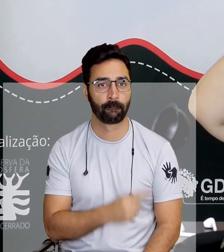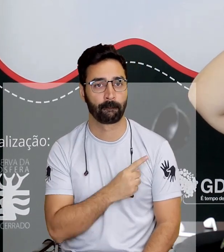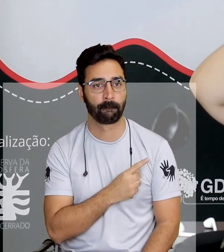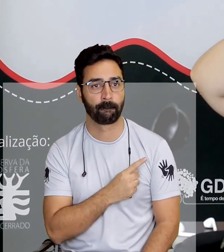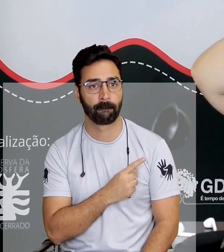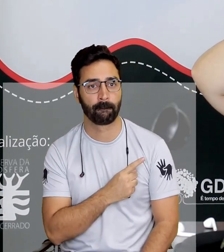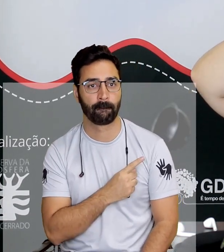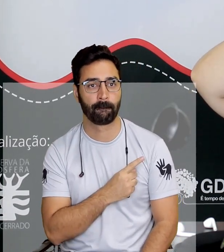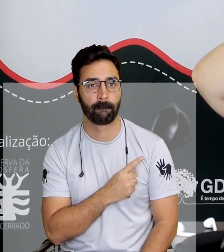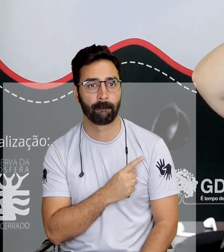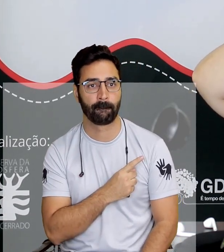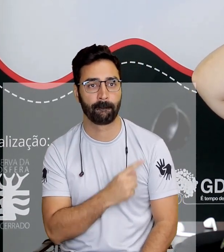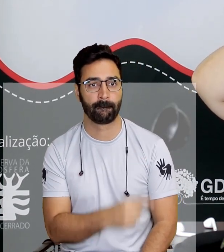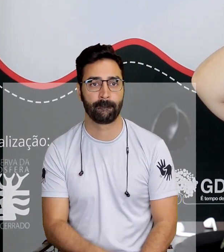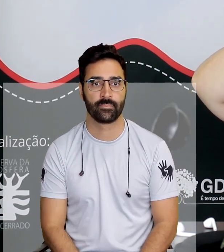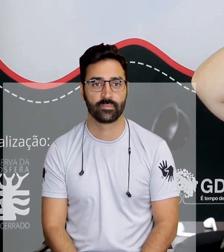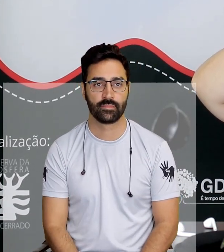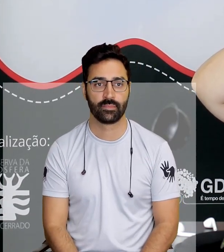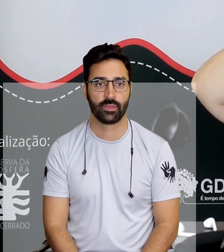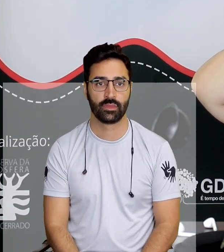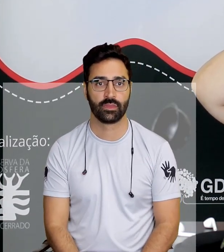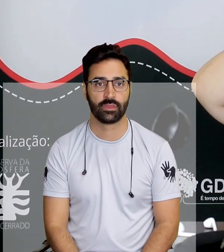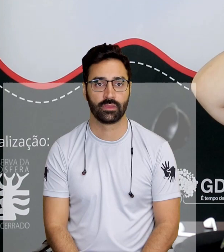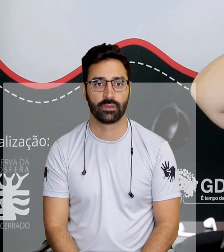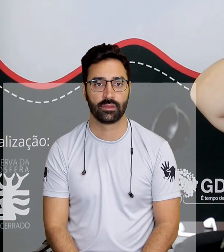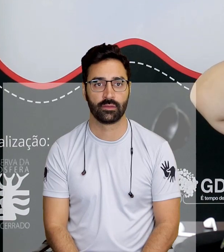3, terça.